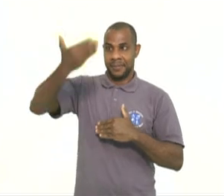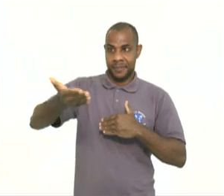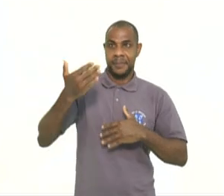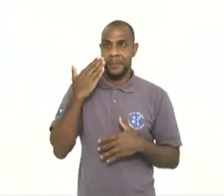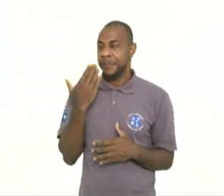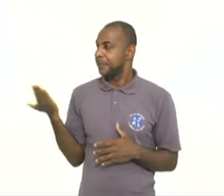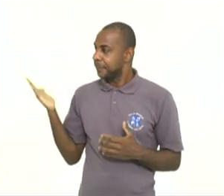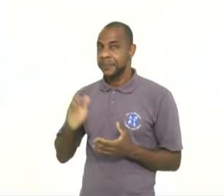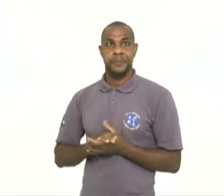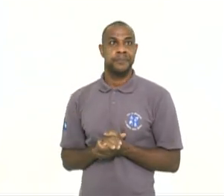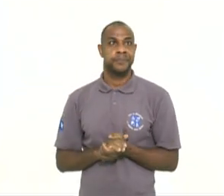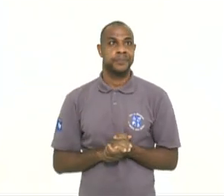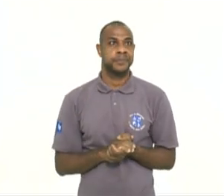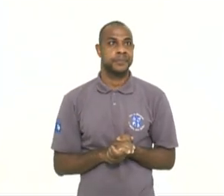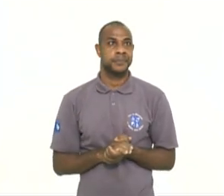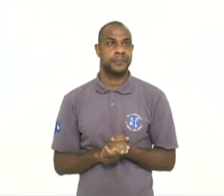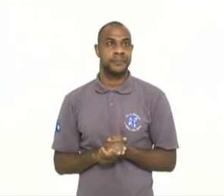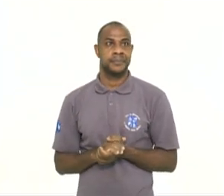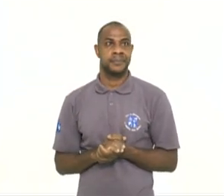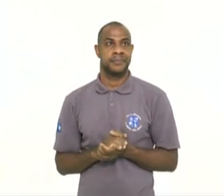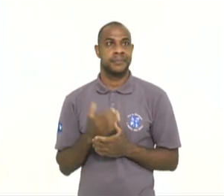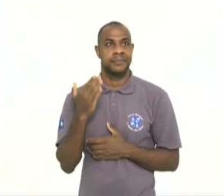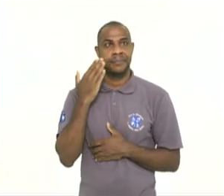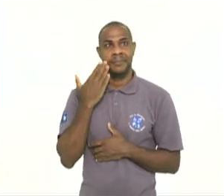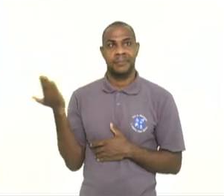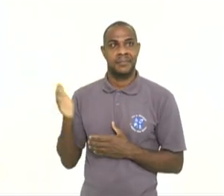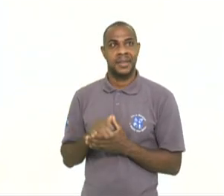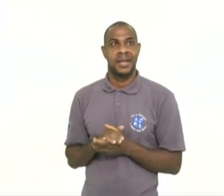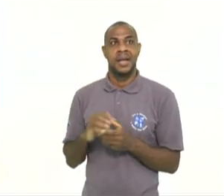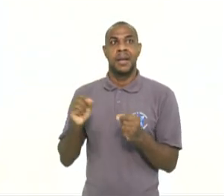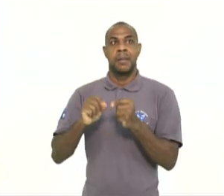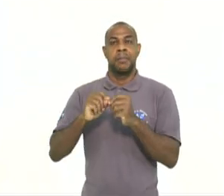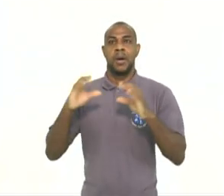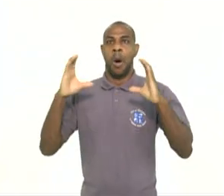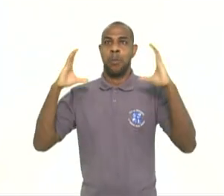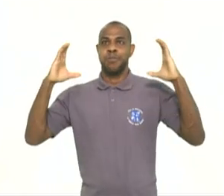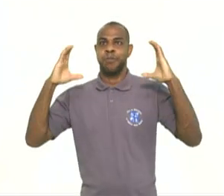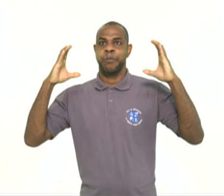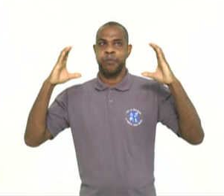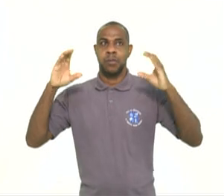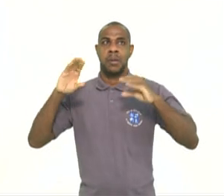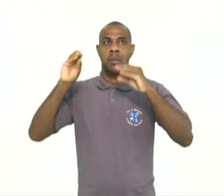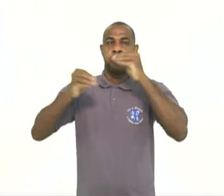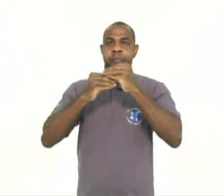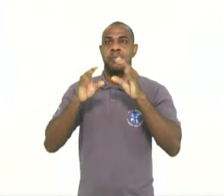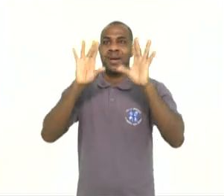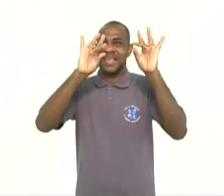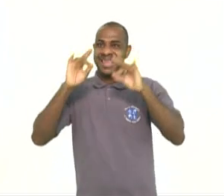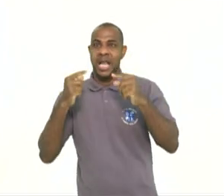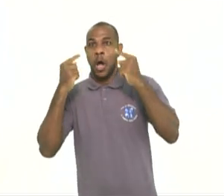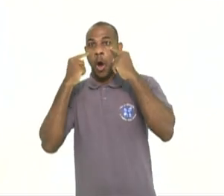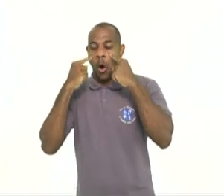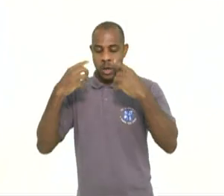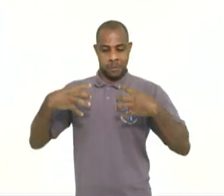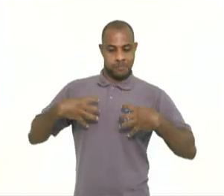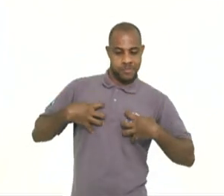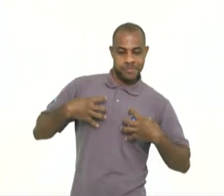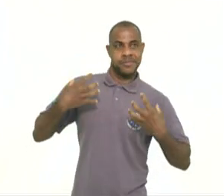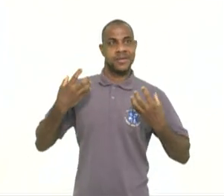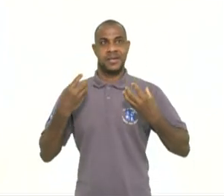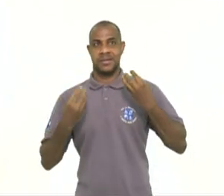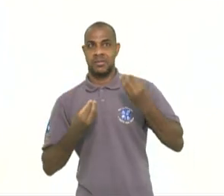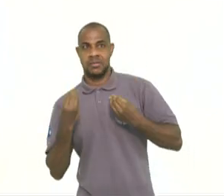colocando e os volumes a gente coloca os detalhes do olho boca nariz peito